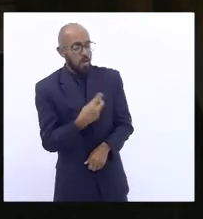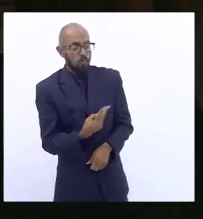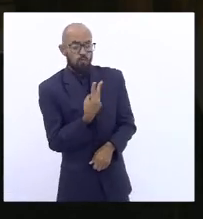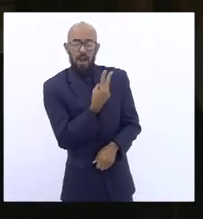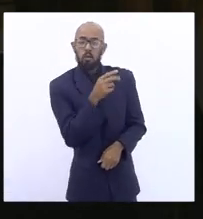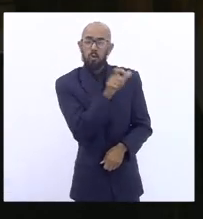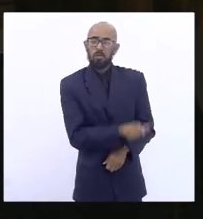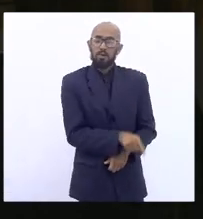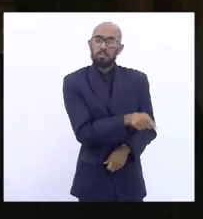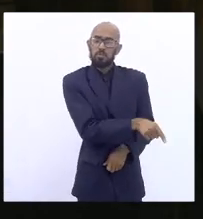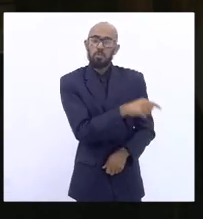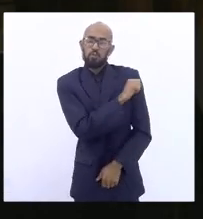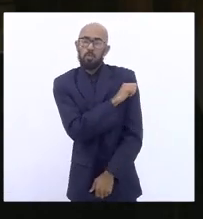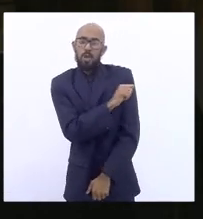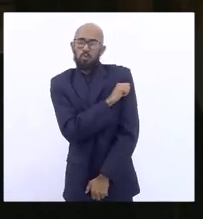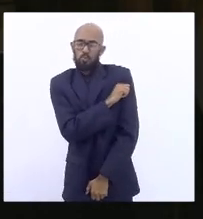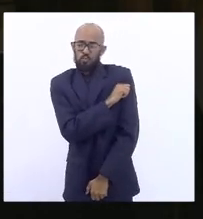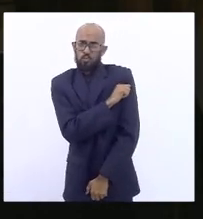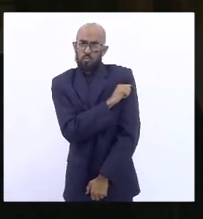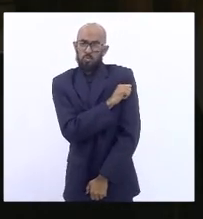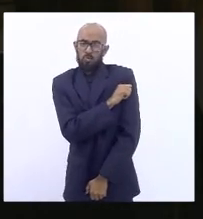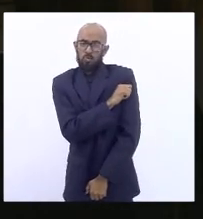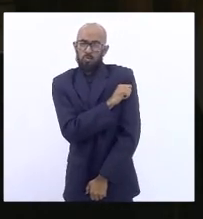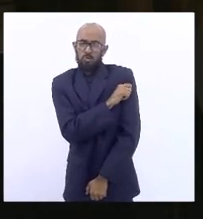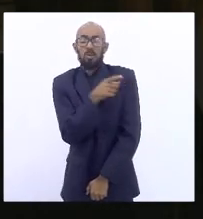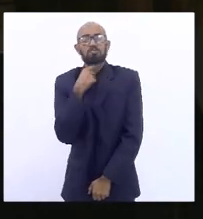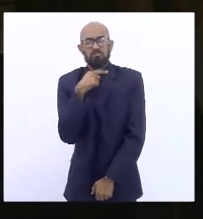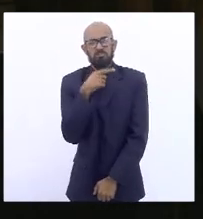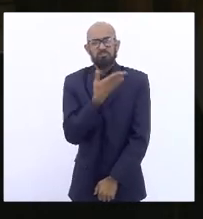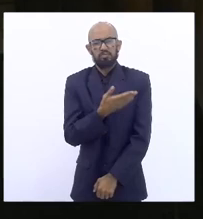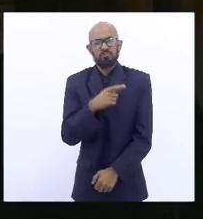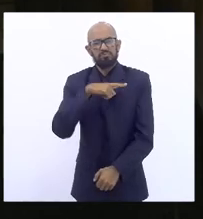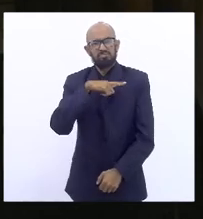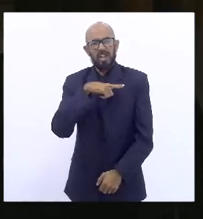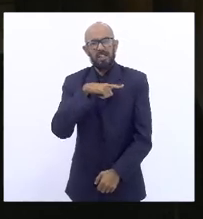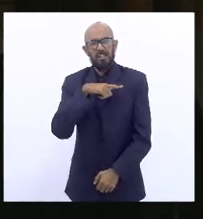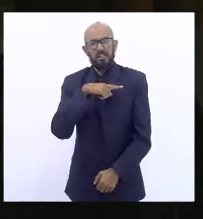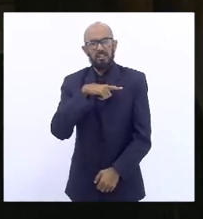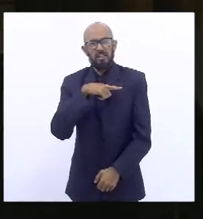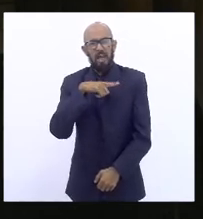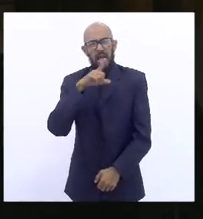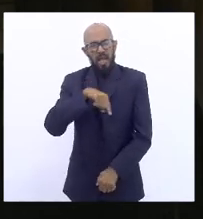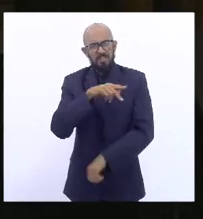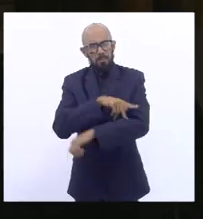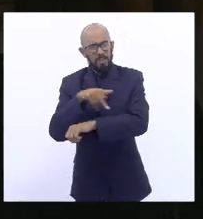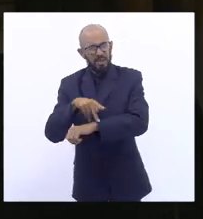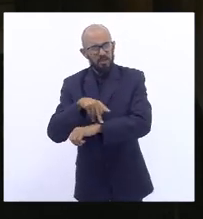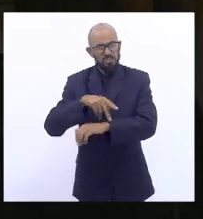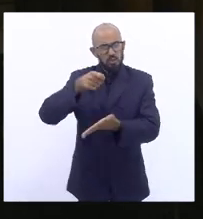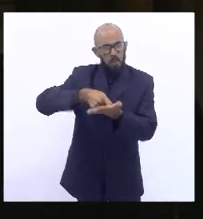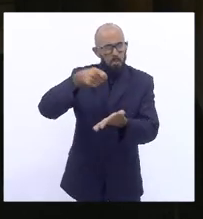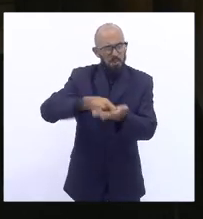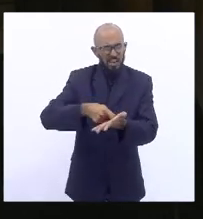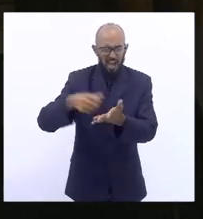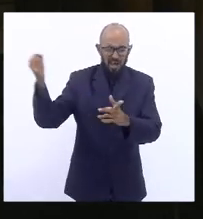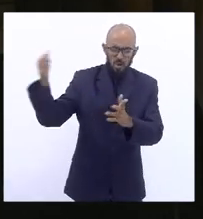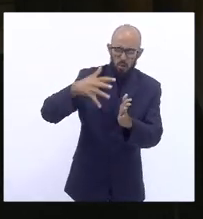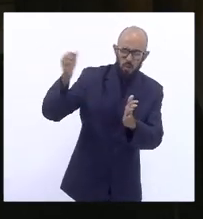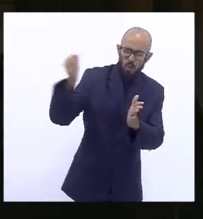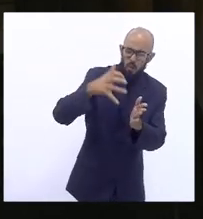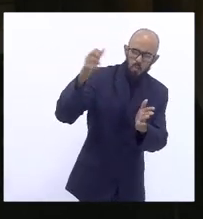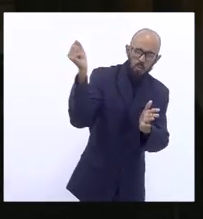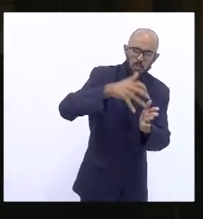de educando, de estudante ou de aluno. Então, essa pedagogia do adestramento, essa pedagogia